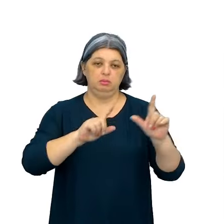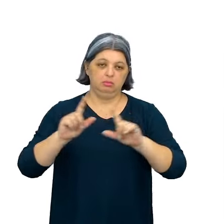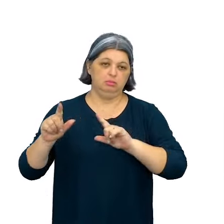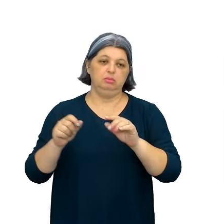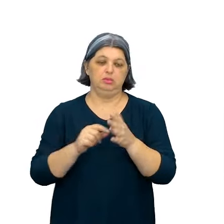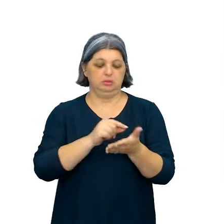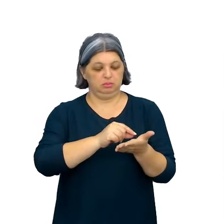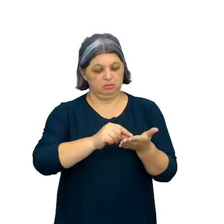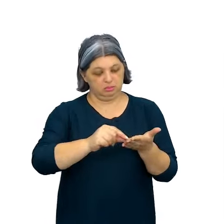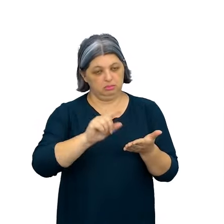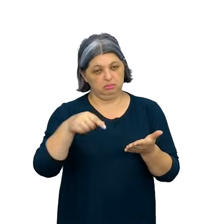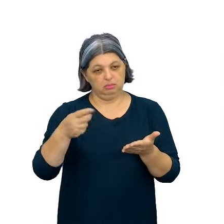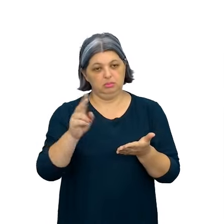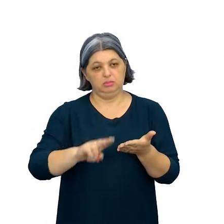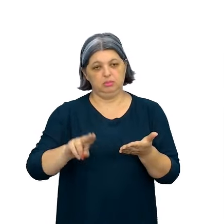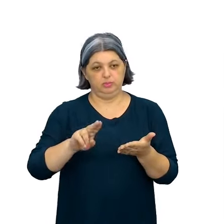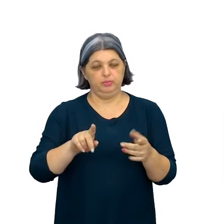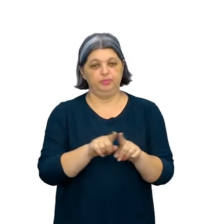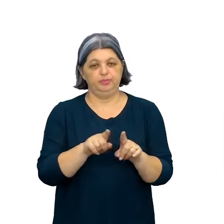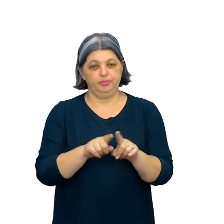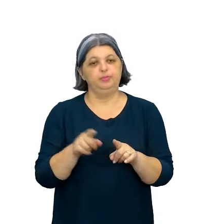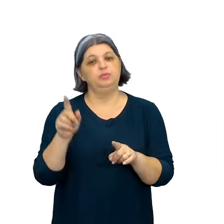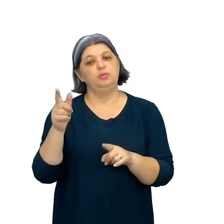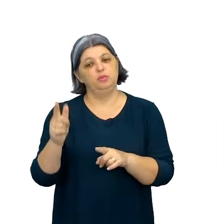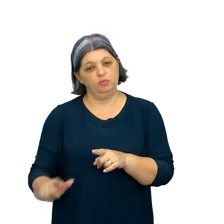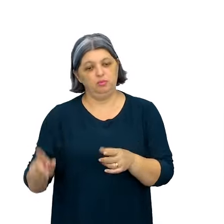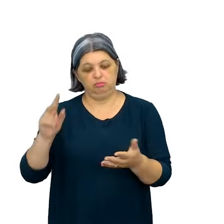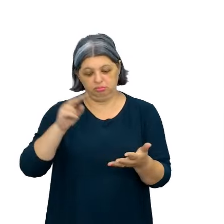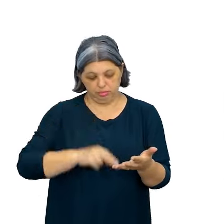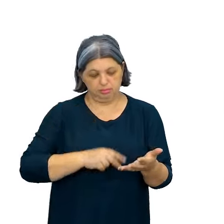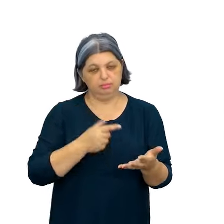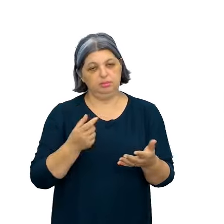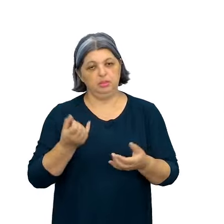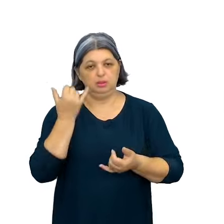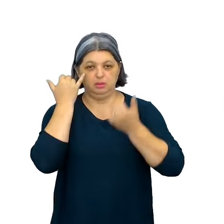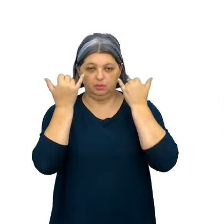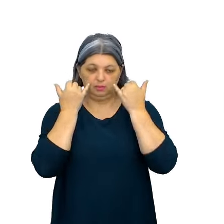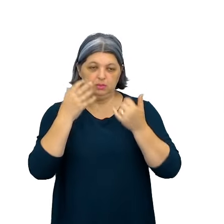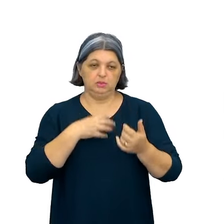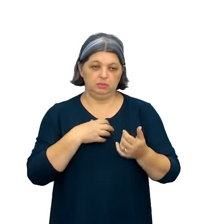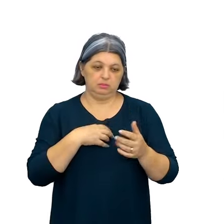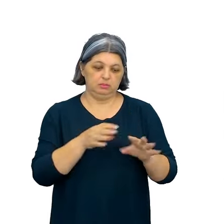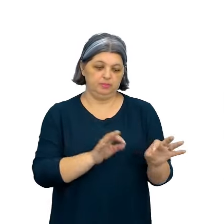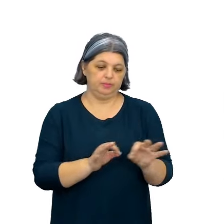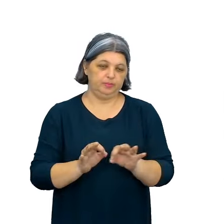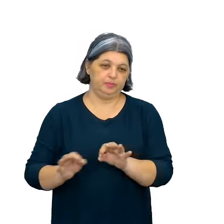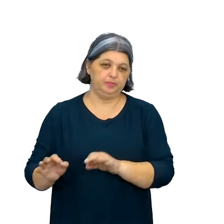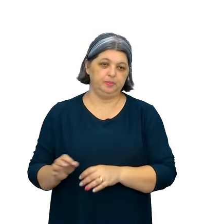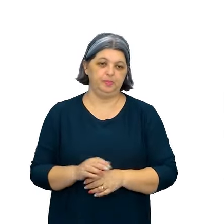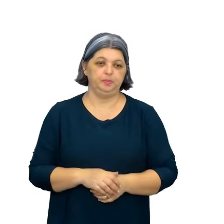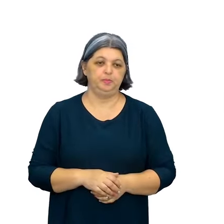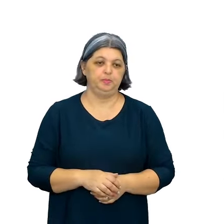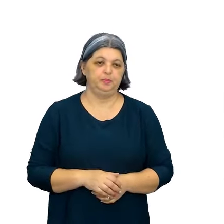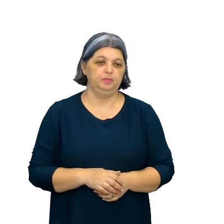e, posteriormente, utilizar e reutilizar essa informação de maneira reorganizada.